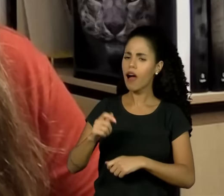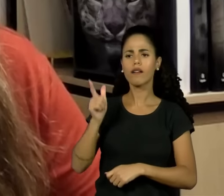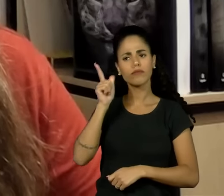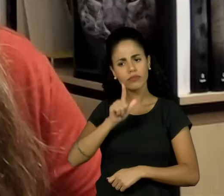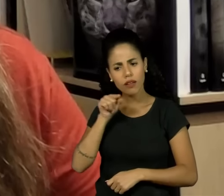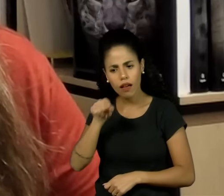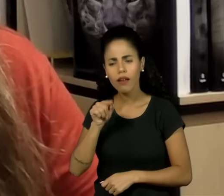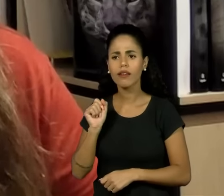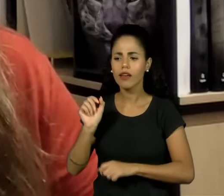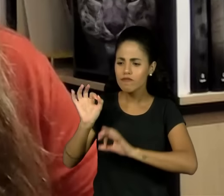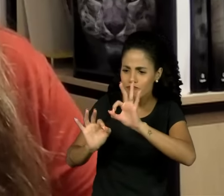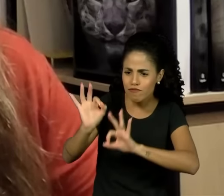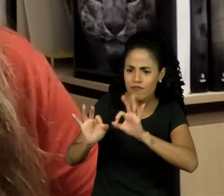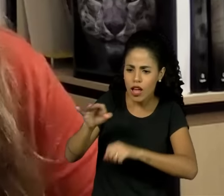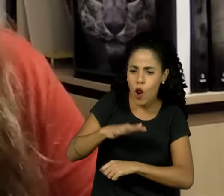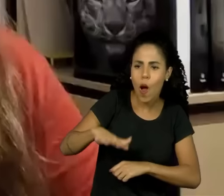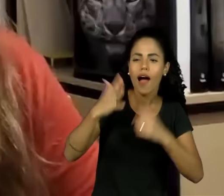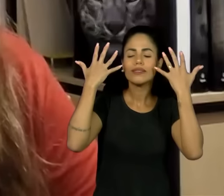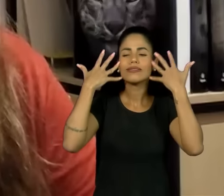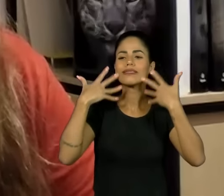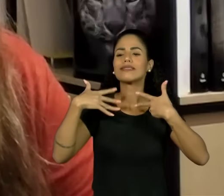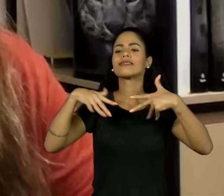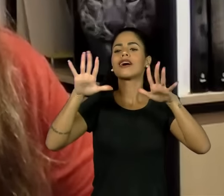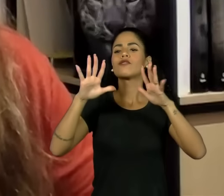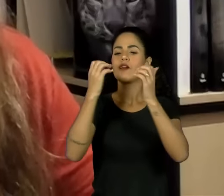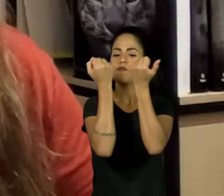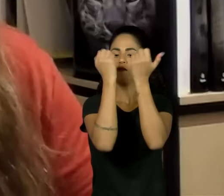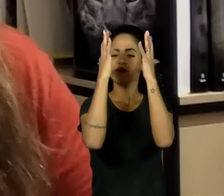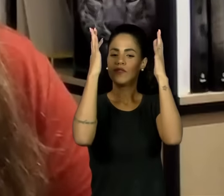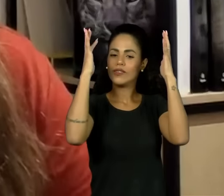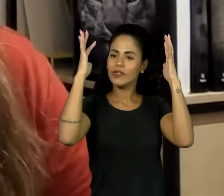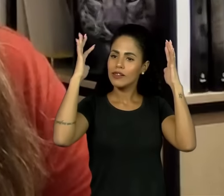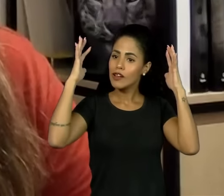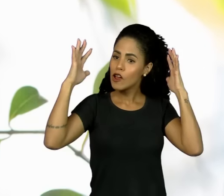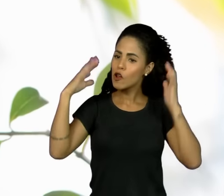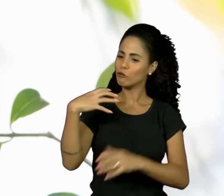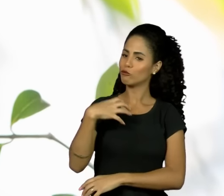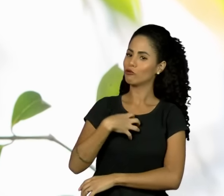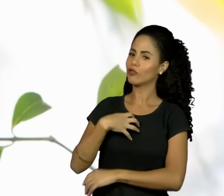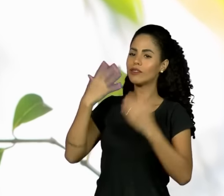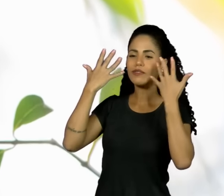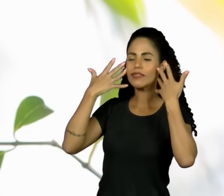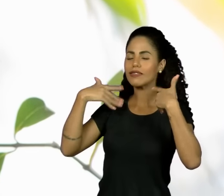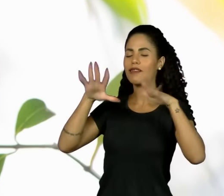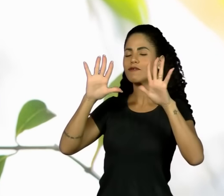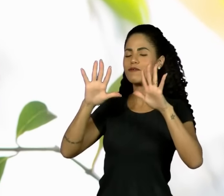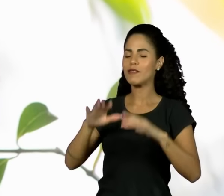restabelece esse ambiente natural, esse ambiente de floresta, da forma como ele deveria ser.